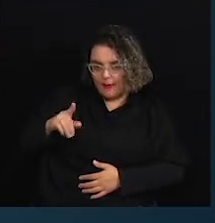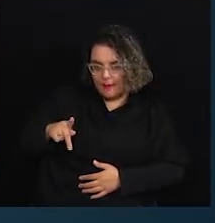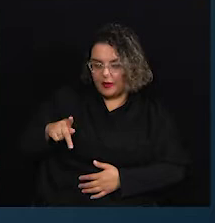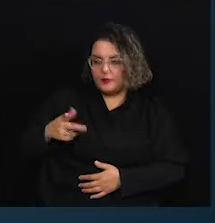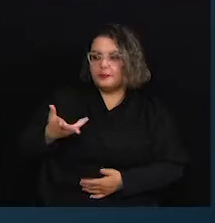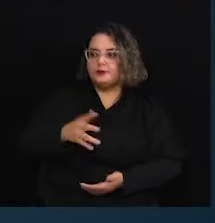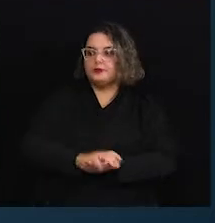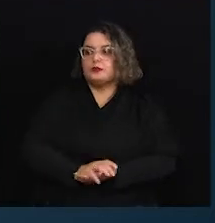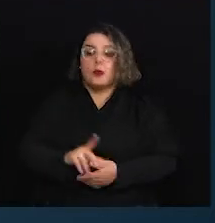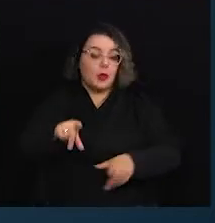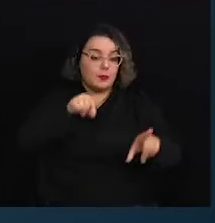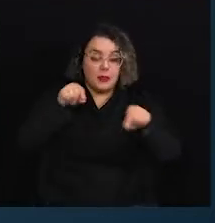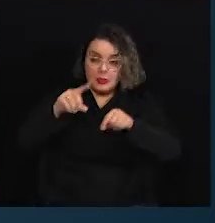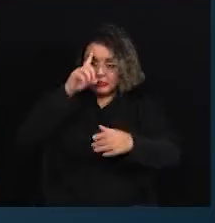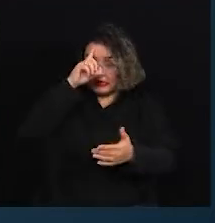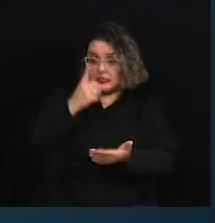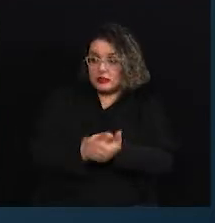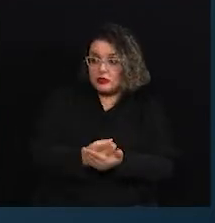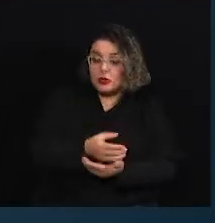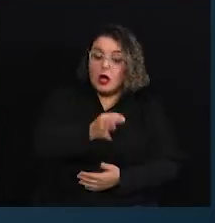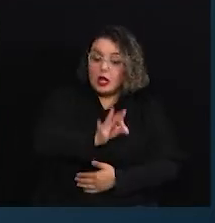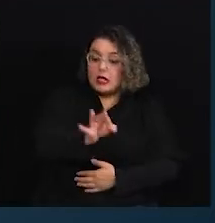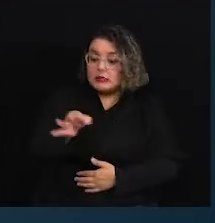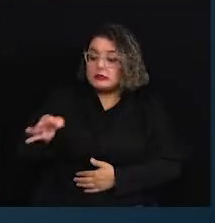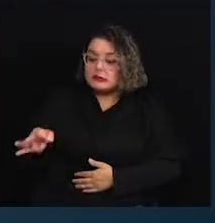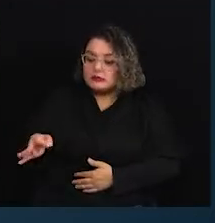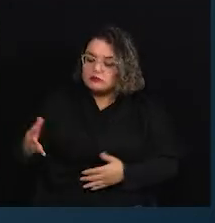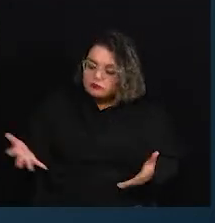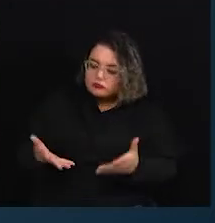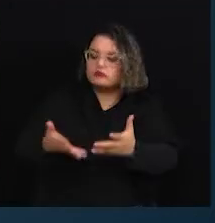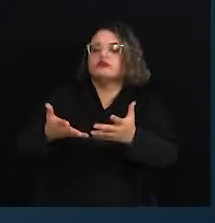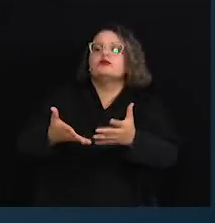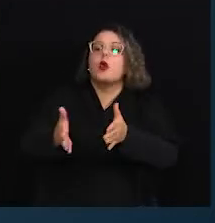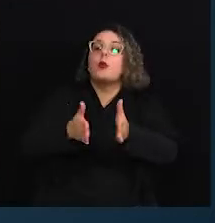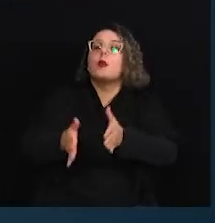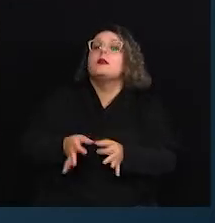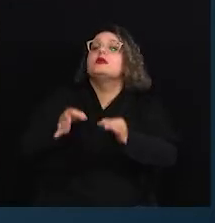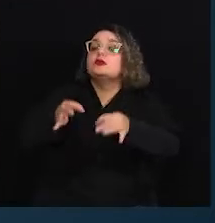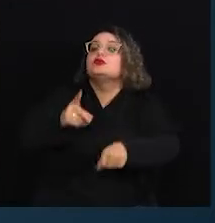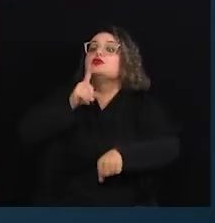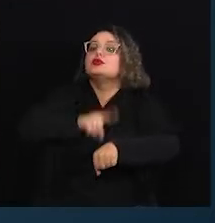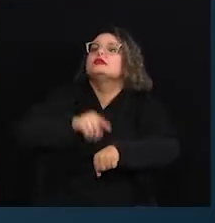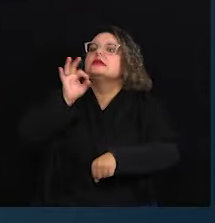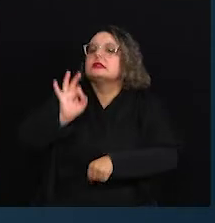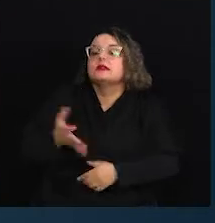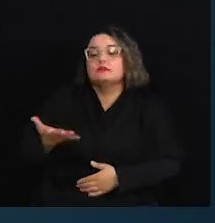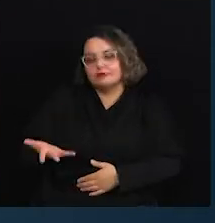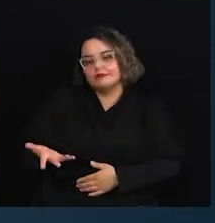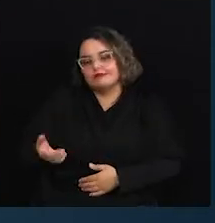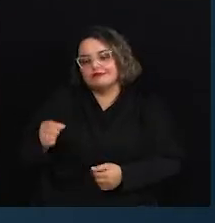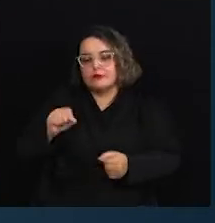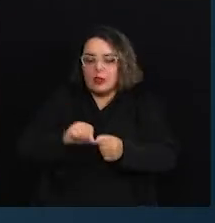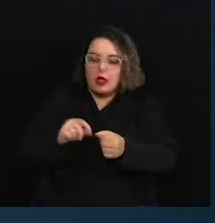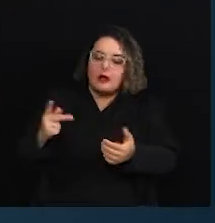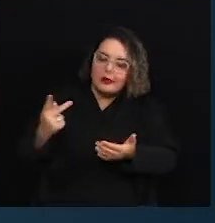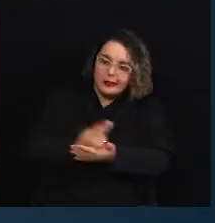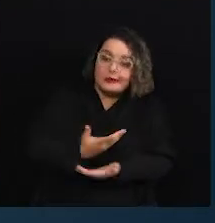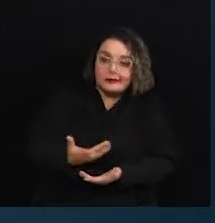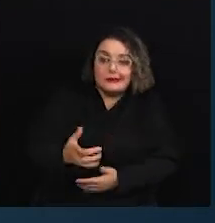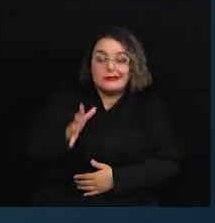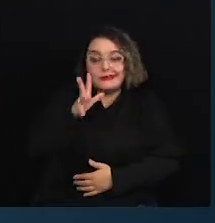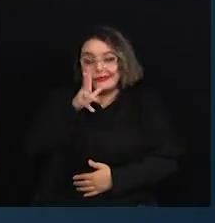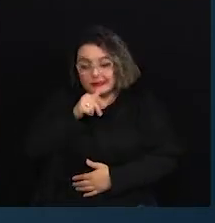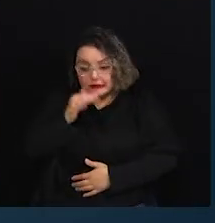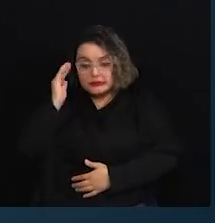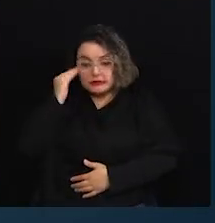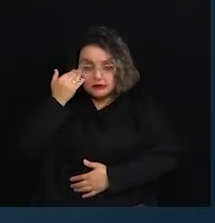empresa, né, que é quem tomaria a decisão, e os momentos certos de engajá-las na conversa. Então, eu fiz isso errado, foi algo que eu demorei um pouquinho